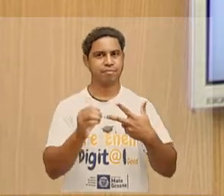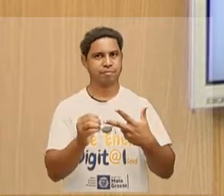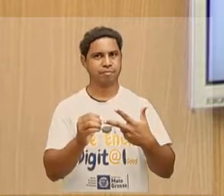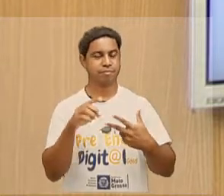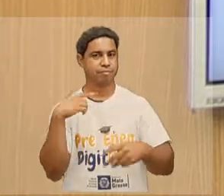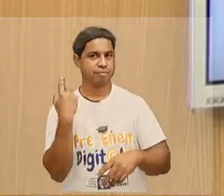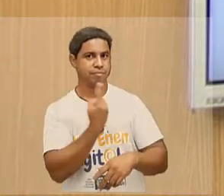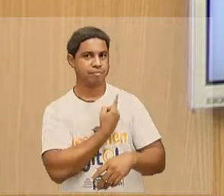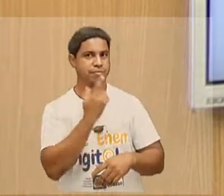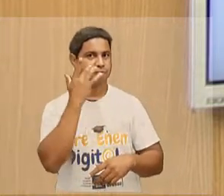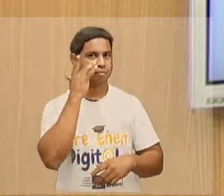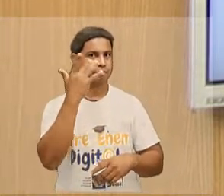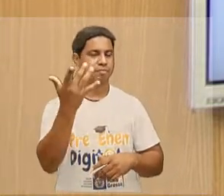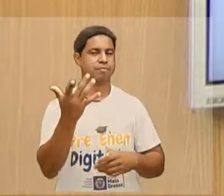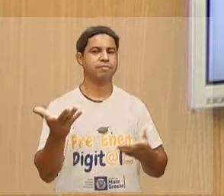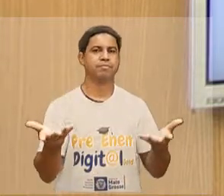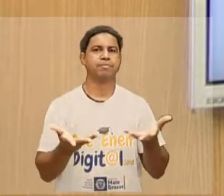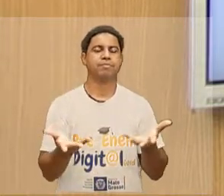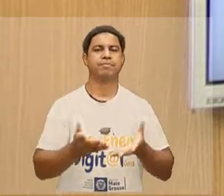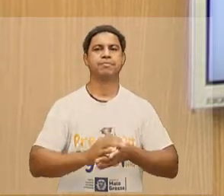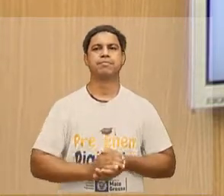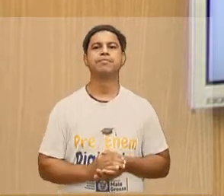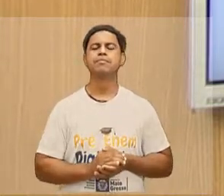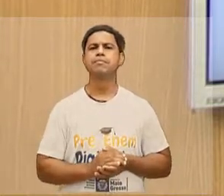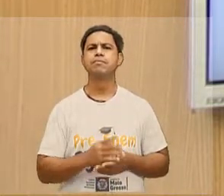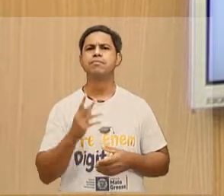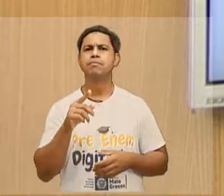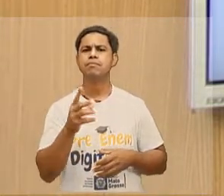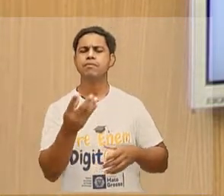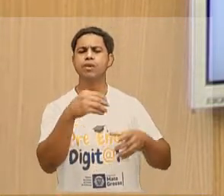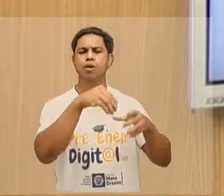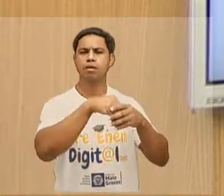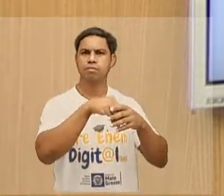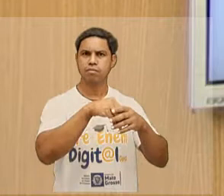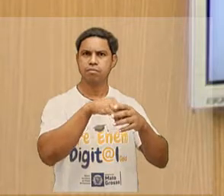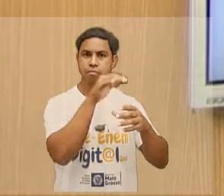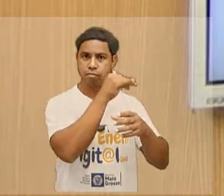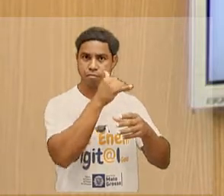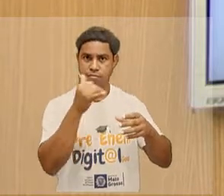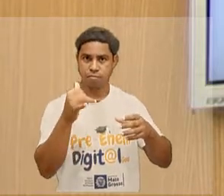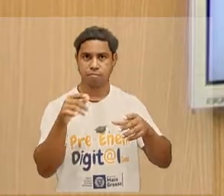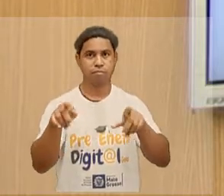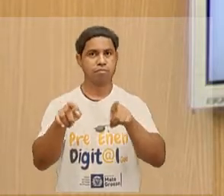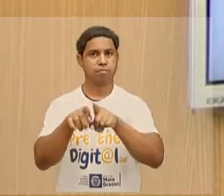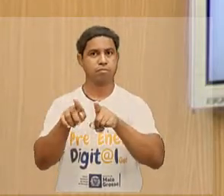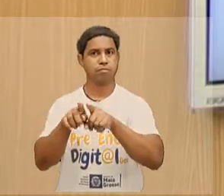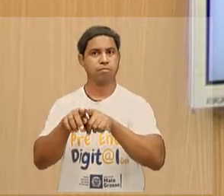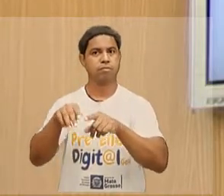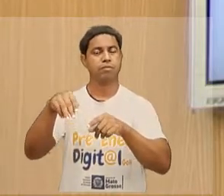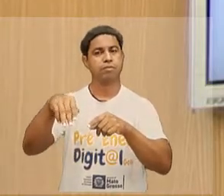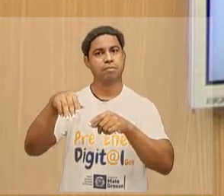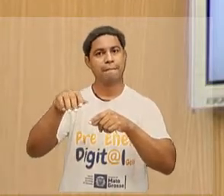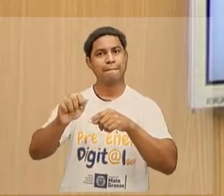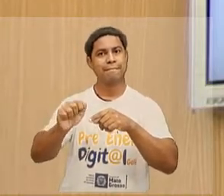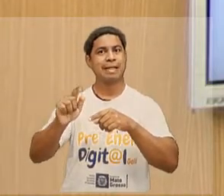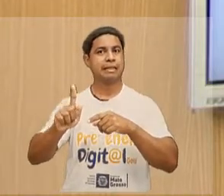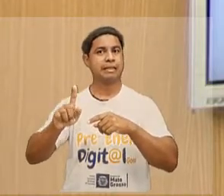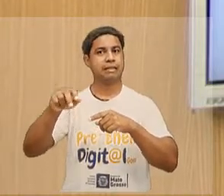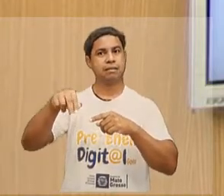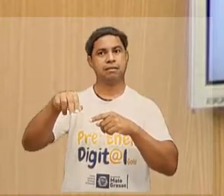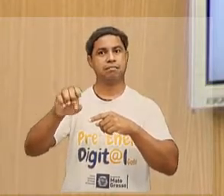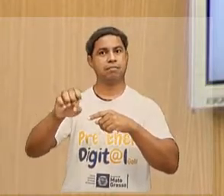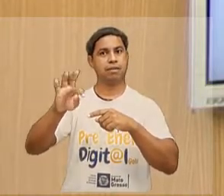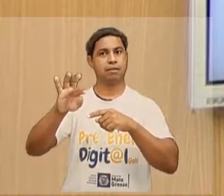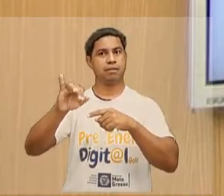Moçadinha, veja, dentro da eletricidade e do magnetismo é